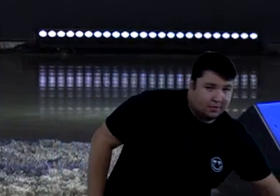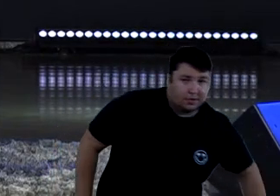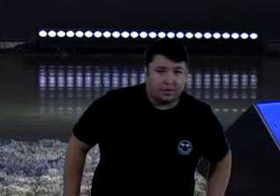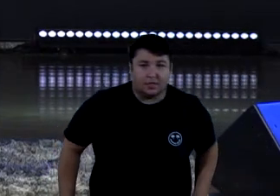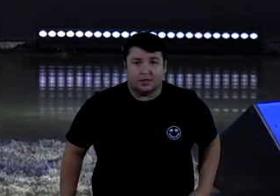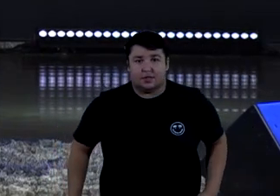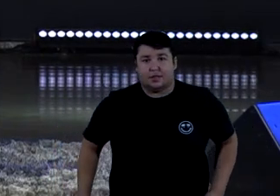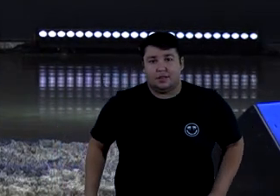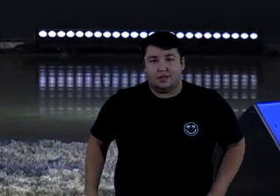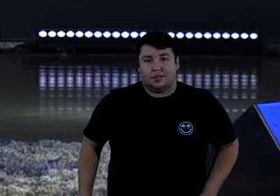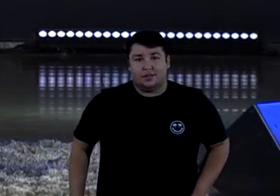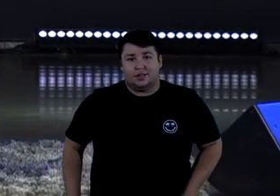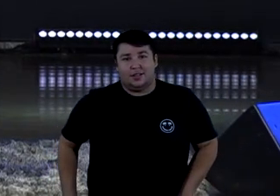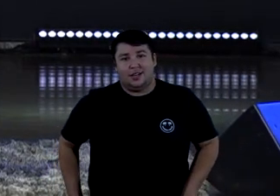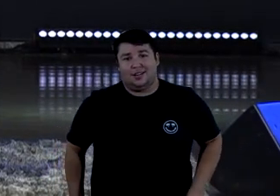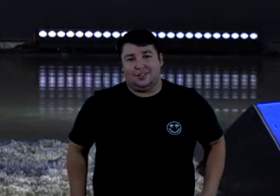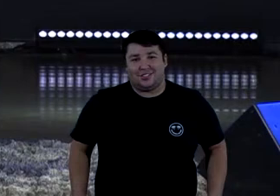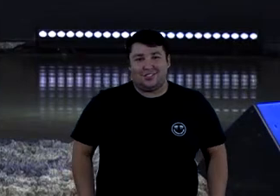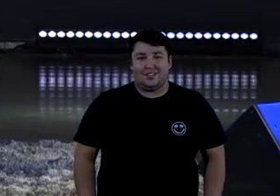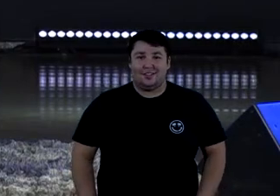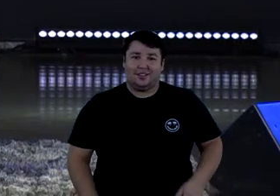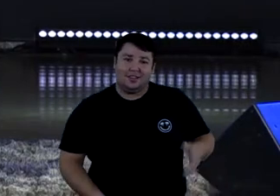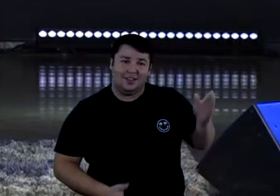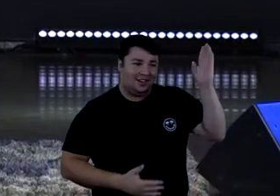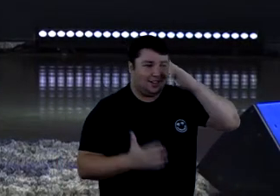língua há violência e maldade.